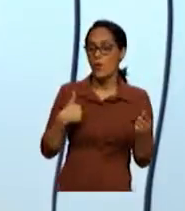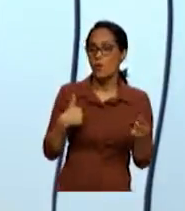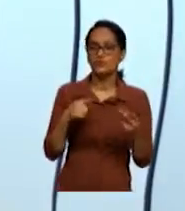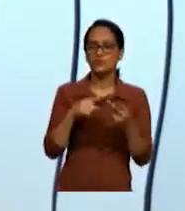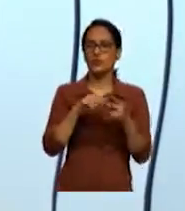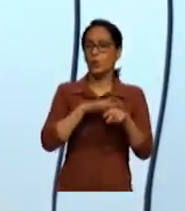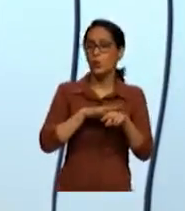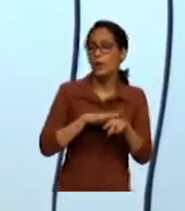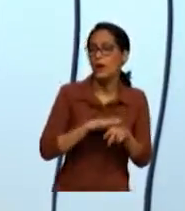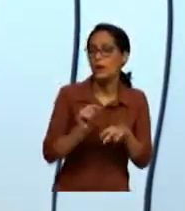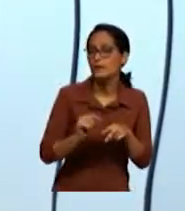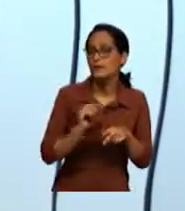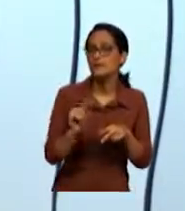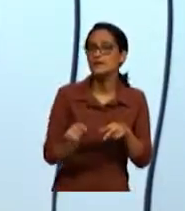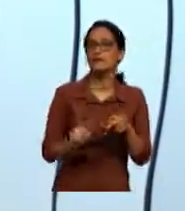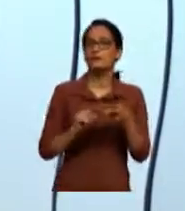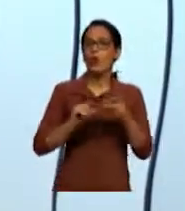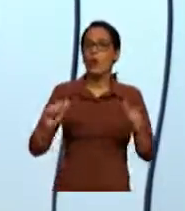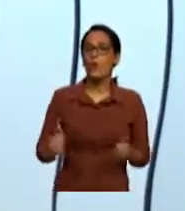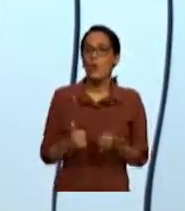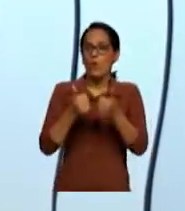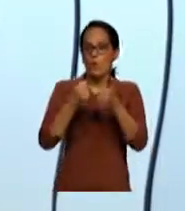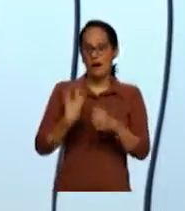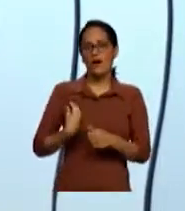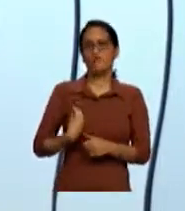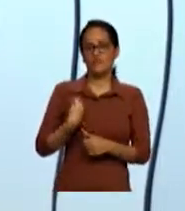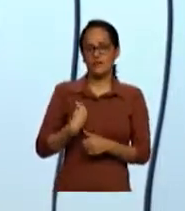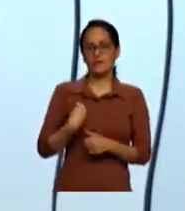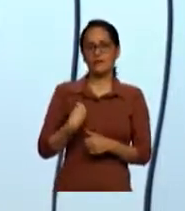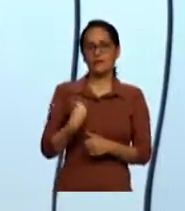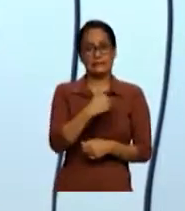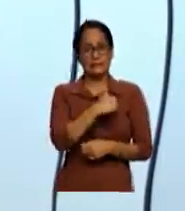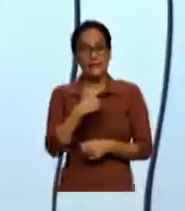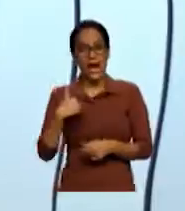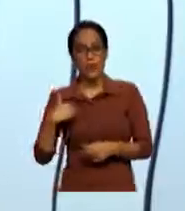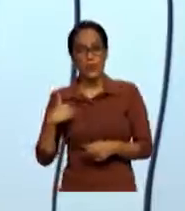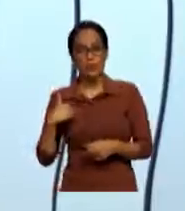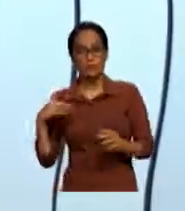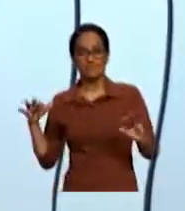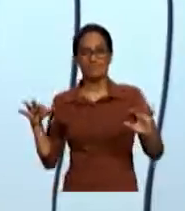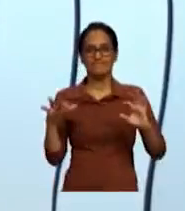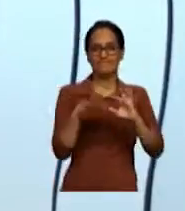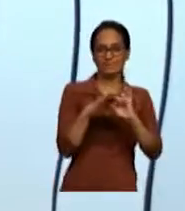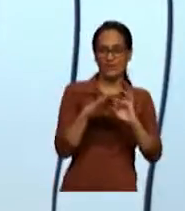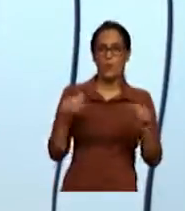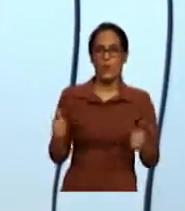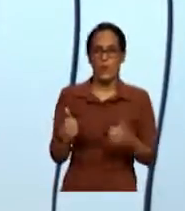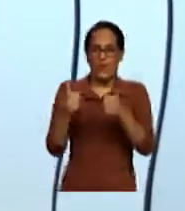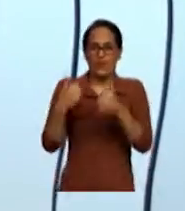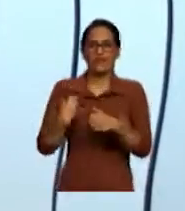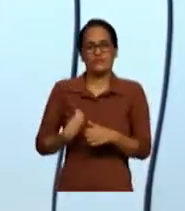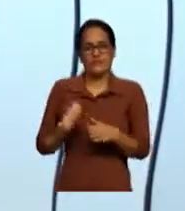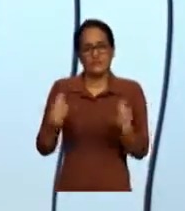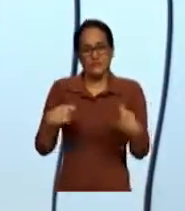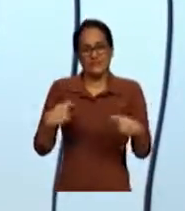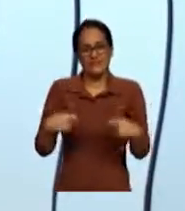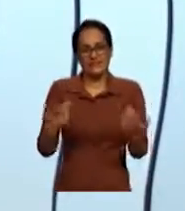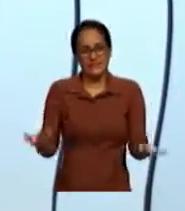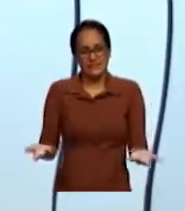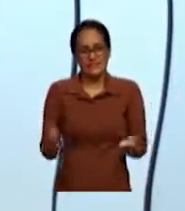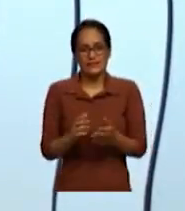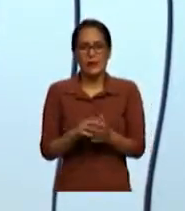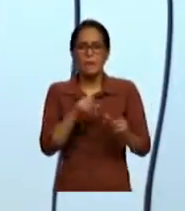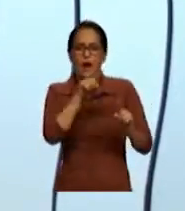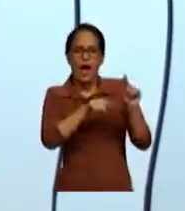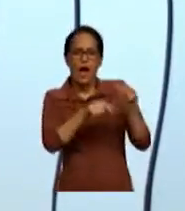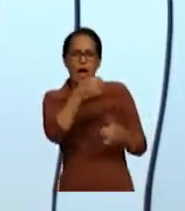que é doença, a qualidade de vida, que saúde é sinônimo de qualidade de vida, e que, para medir